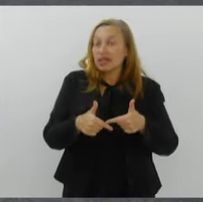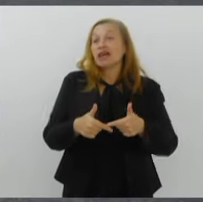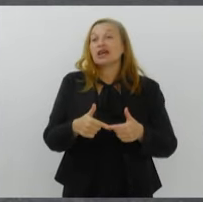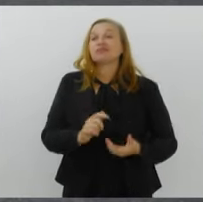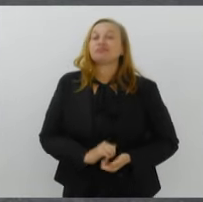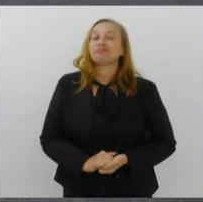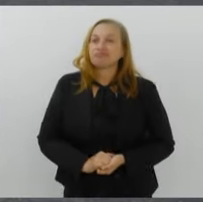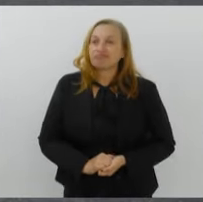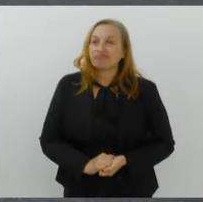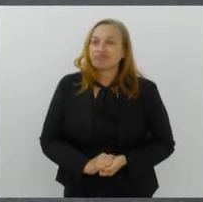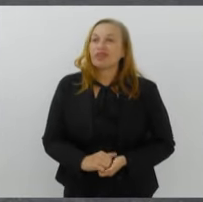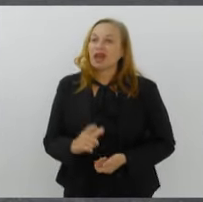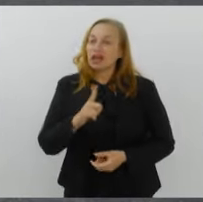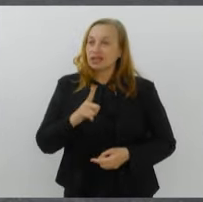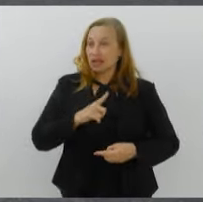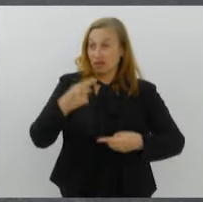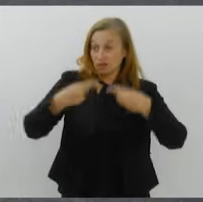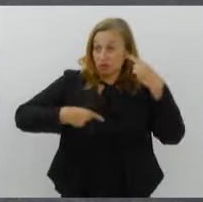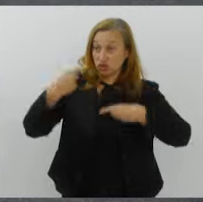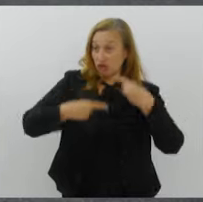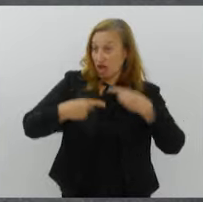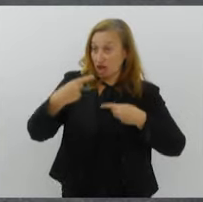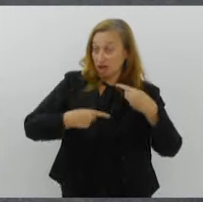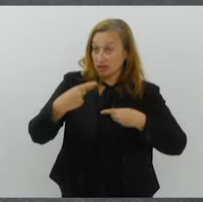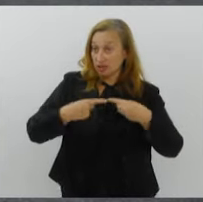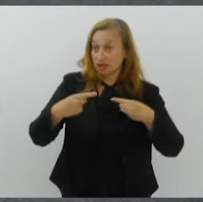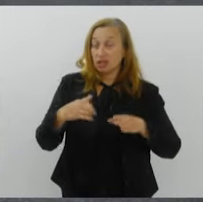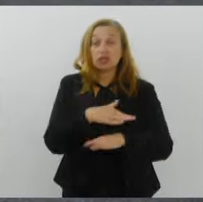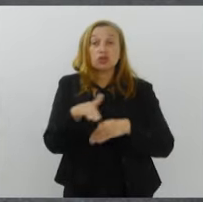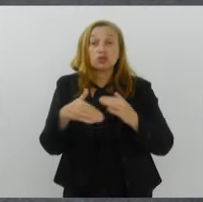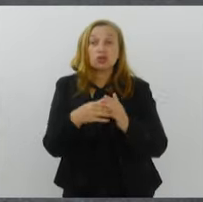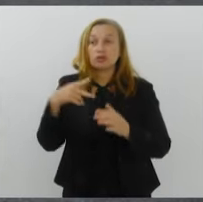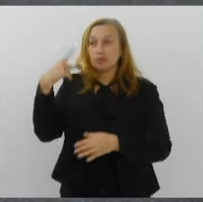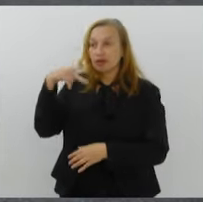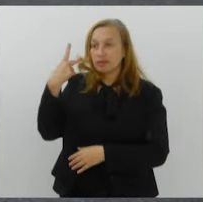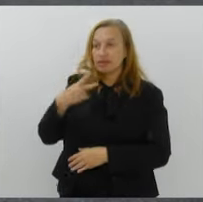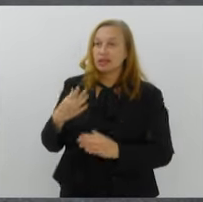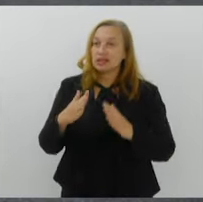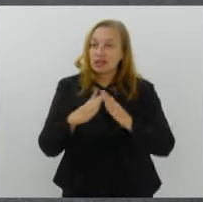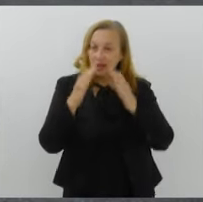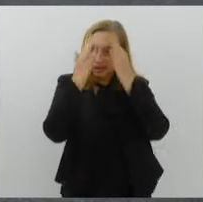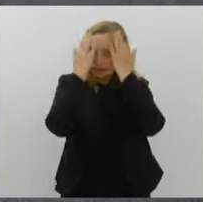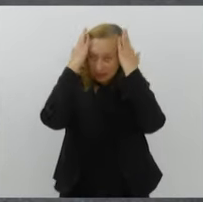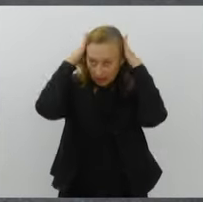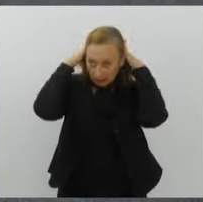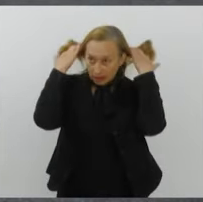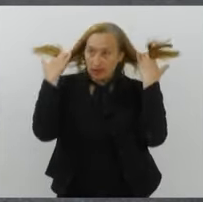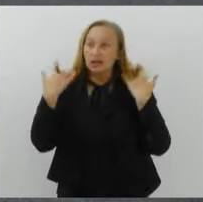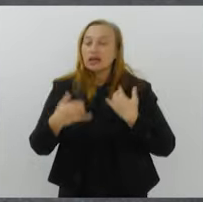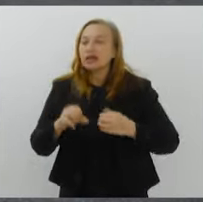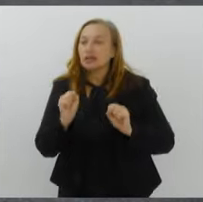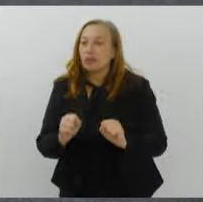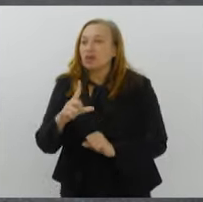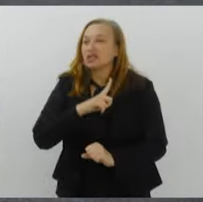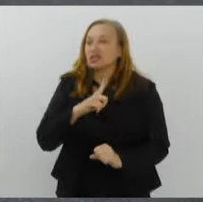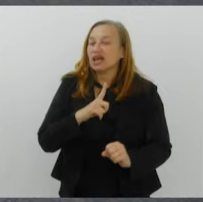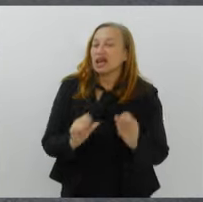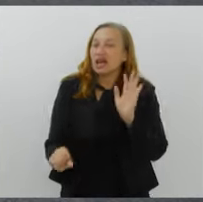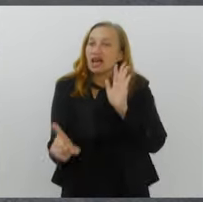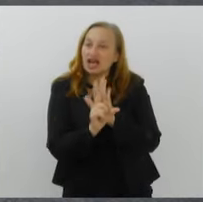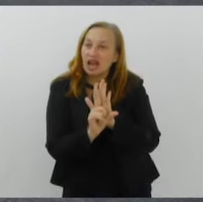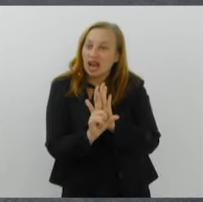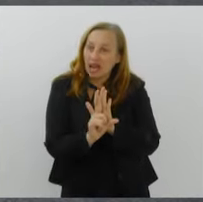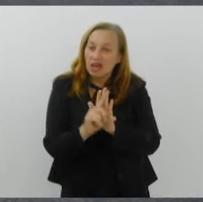exista pelo menos o diálogo entre o conjunto, entre todos os parlamentares dessa casa, para que possa sair daqui leis e